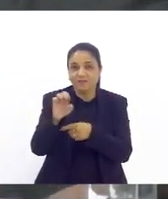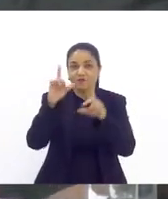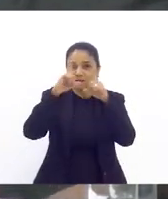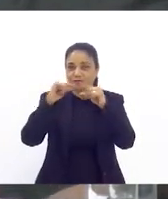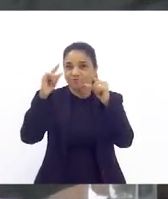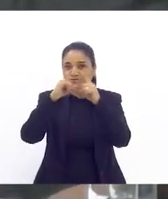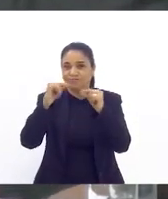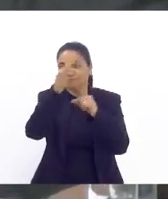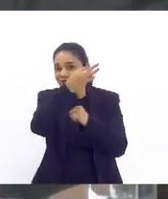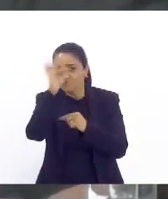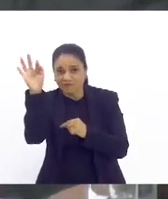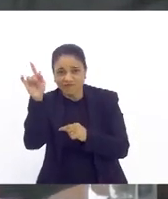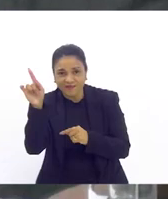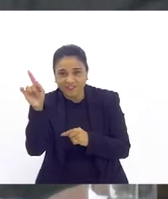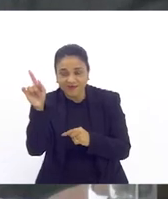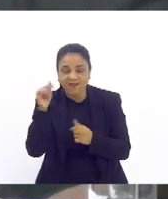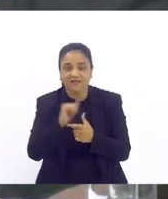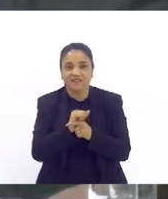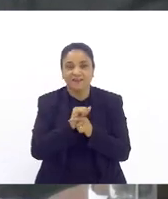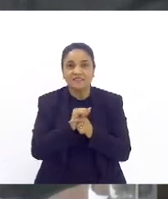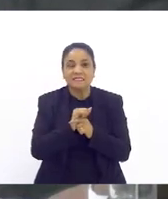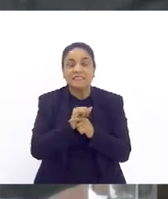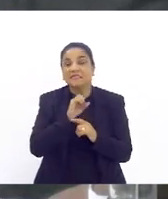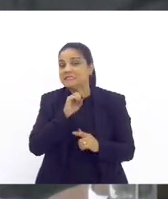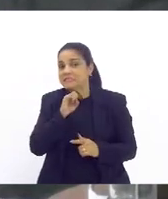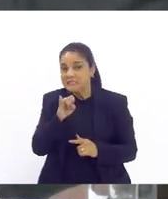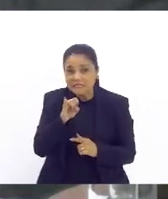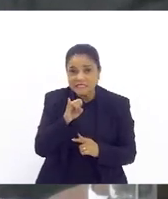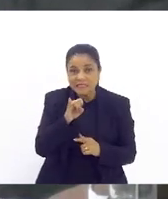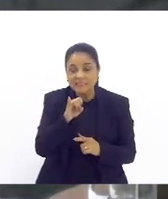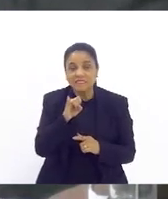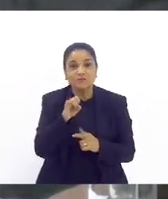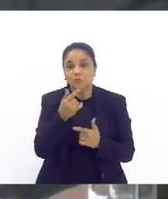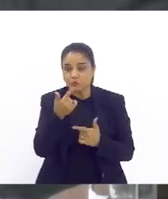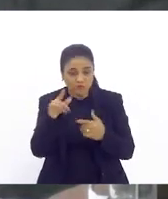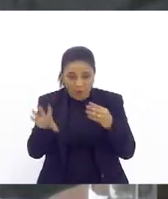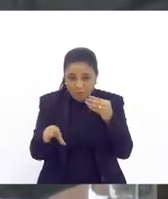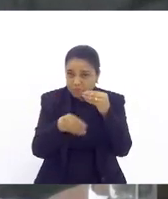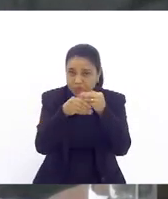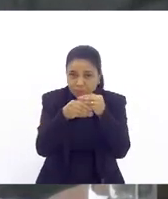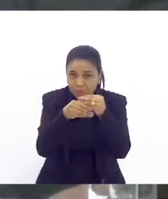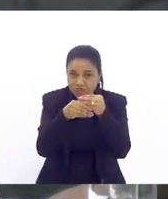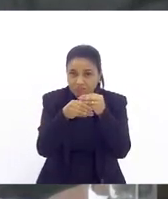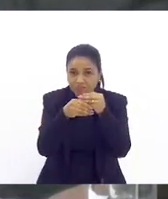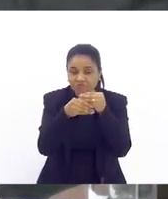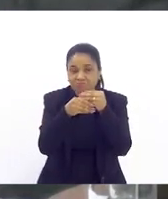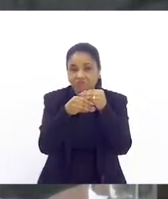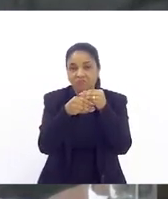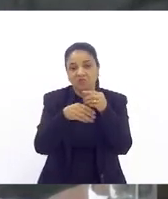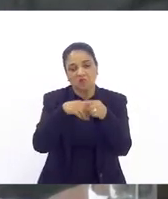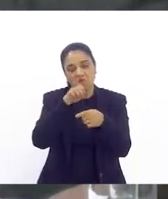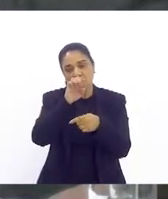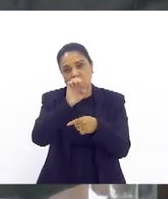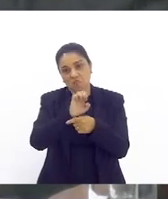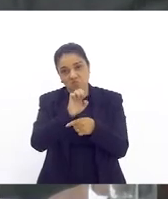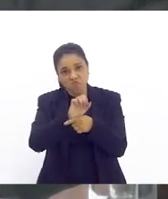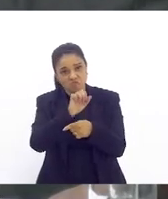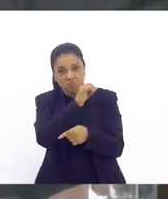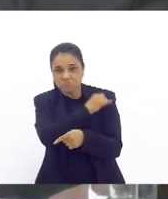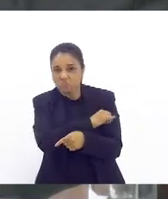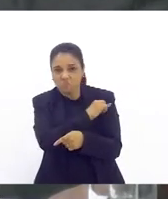se nós não tivermos nada a acrescentar o Rio de Janeiro não vai participar